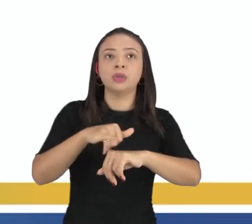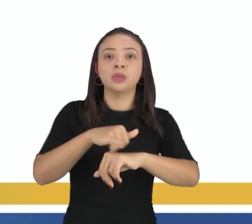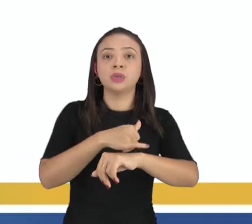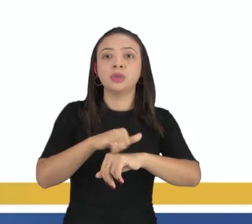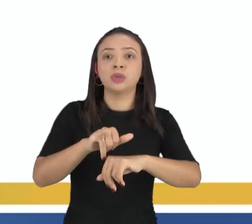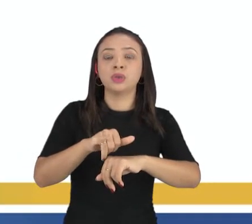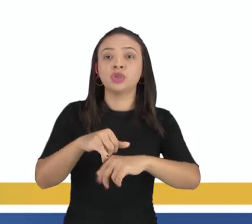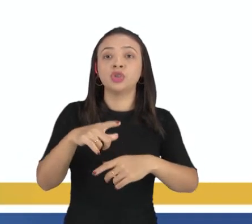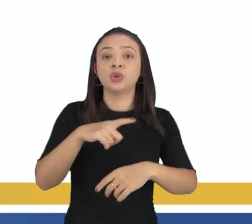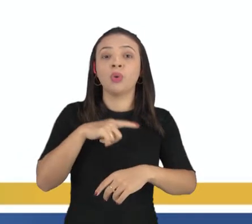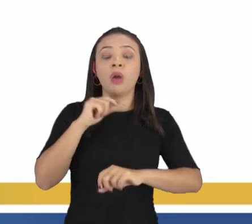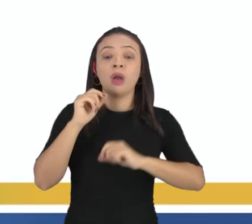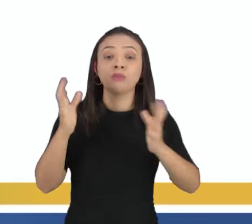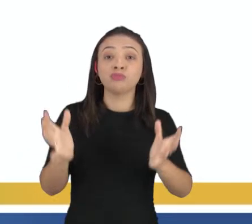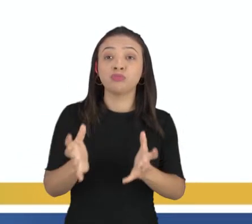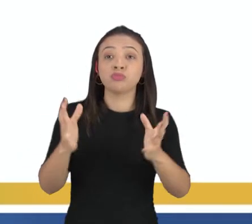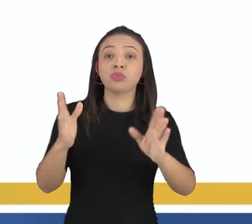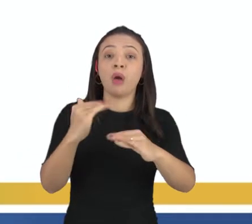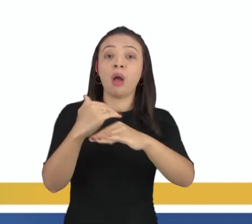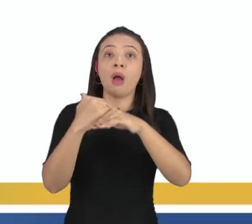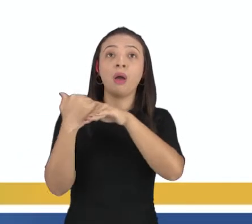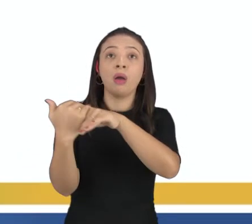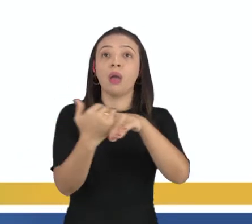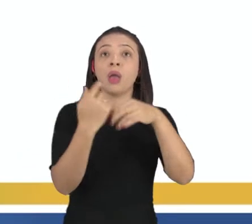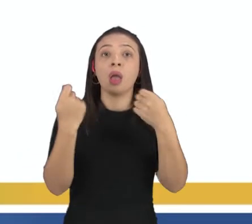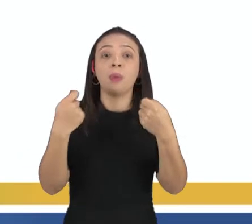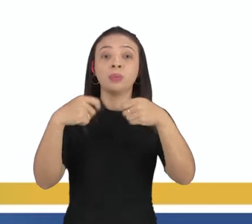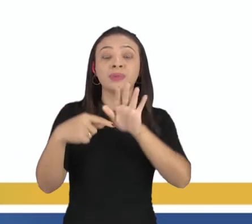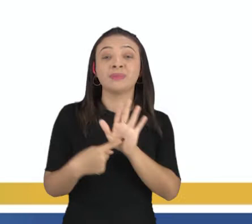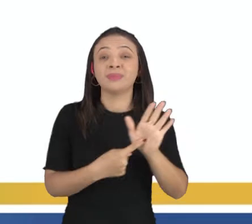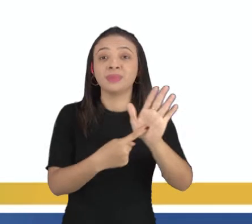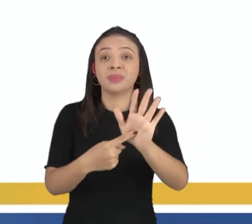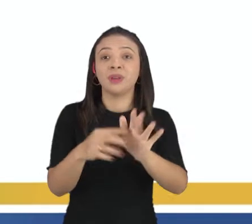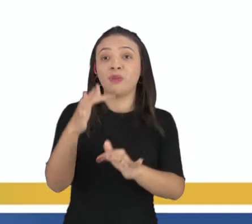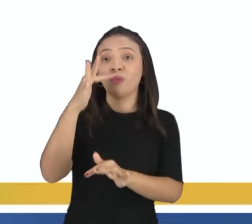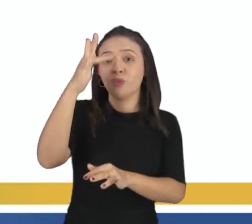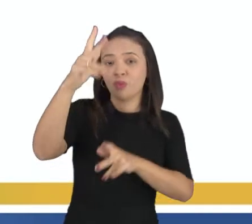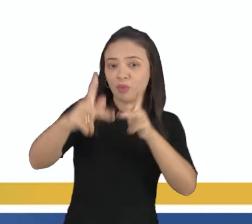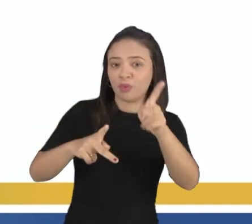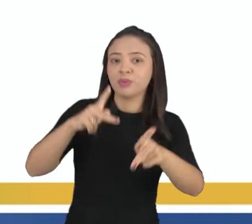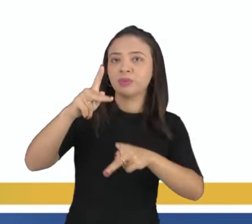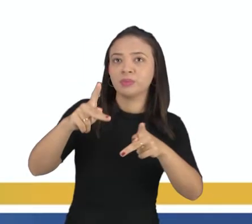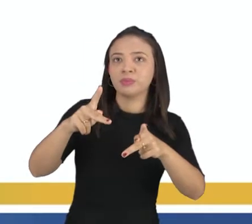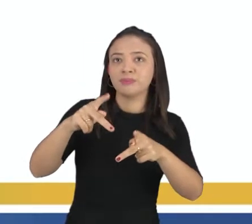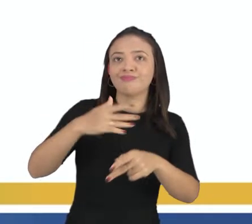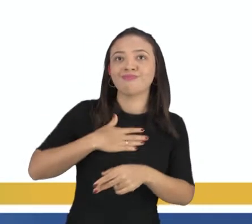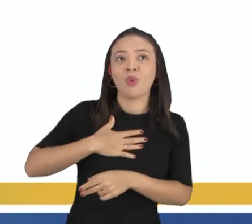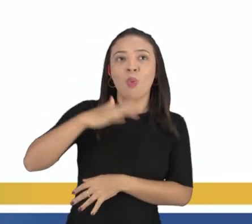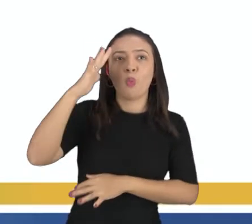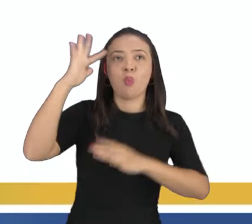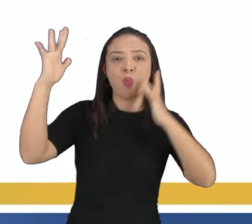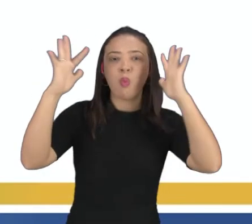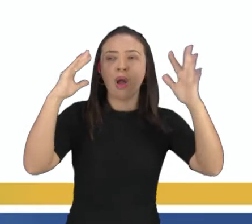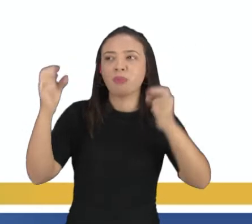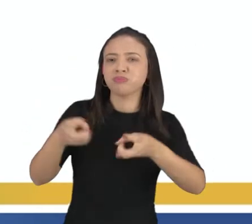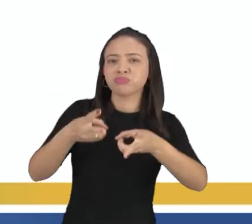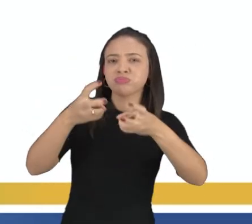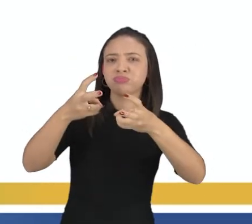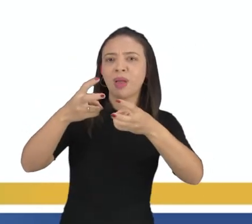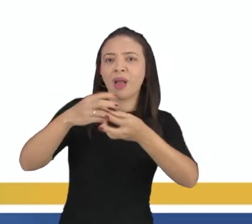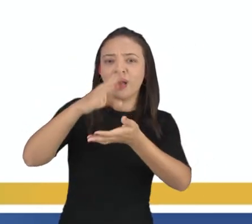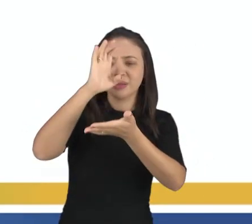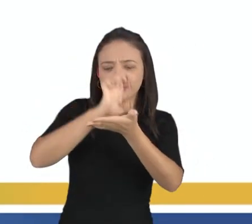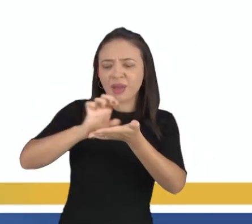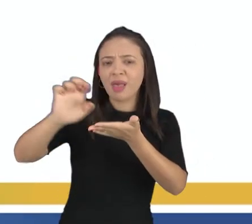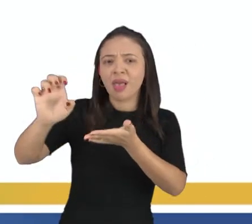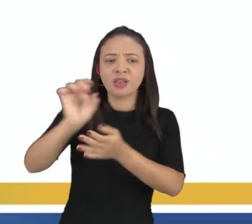da igualdade que podemos ofertar às gerações futuras. Meu maior sonho é ver o brilho de esperança